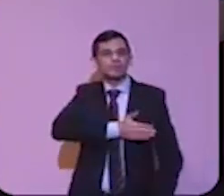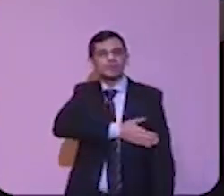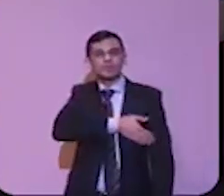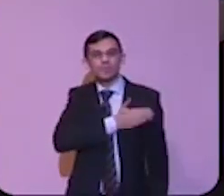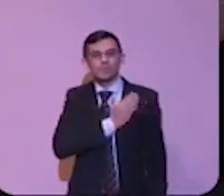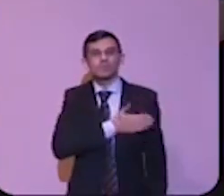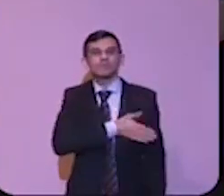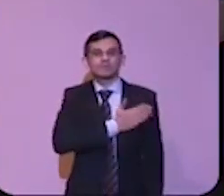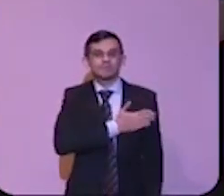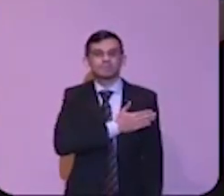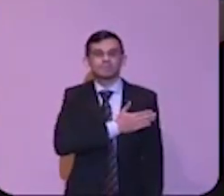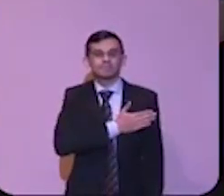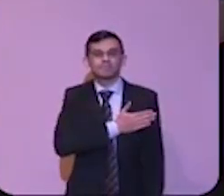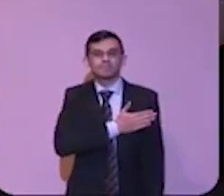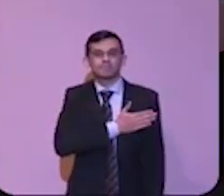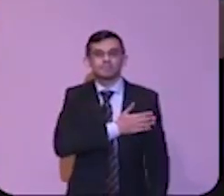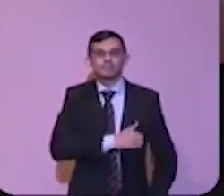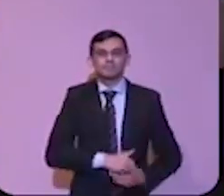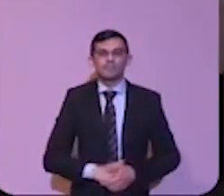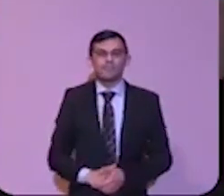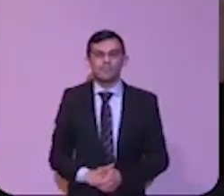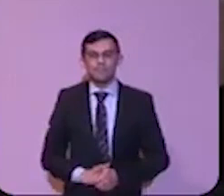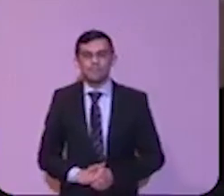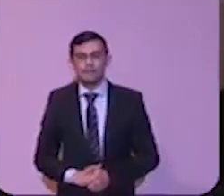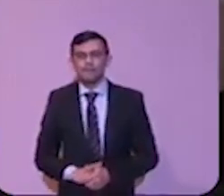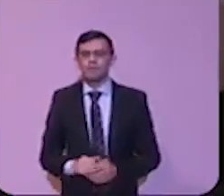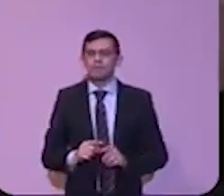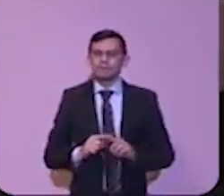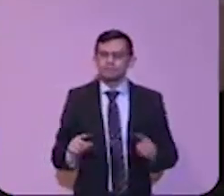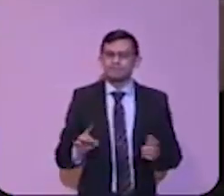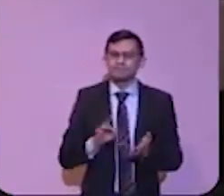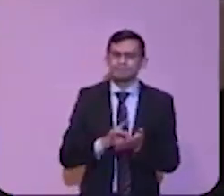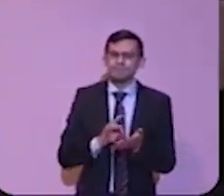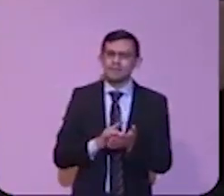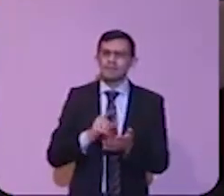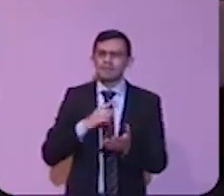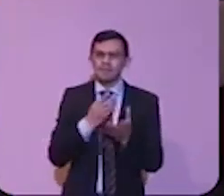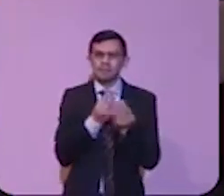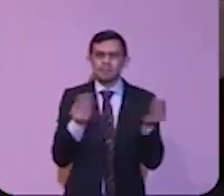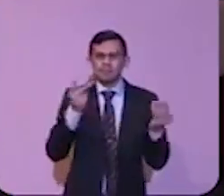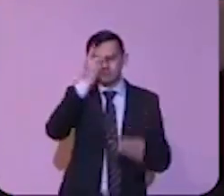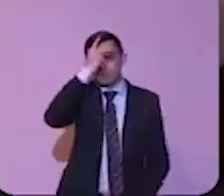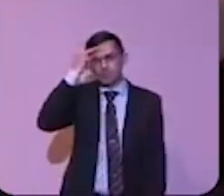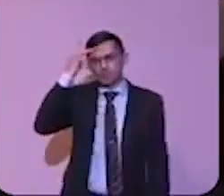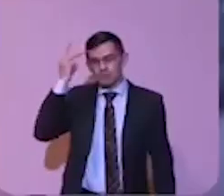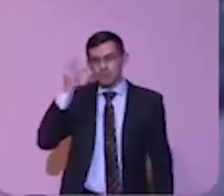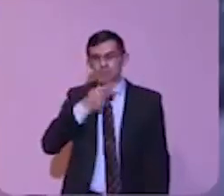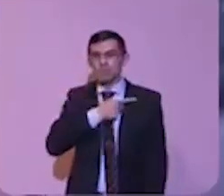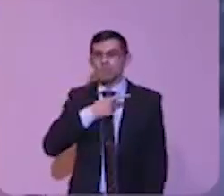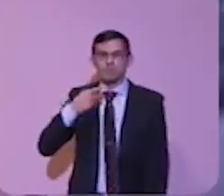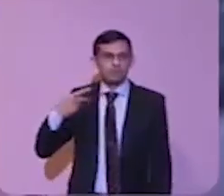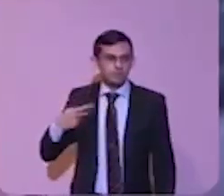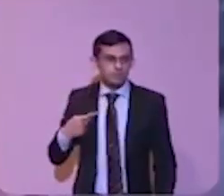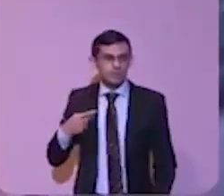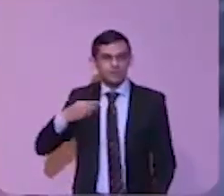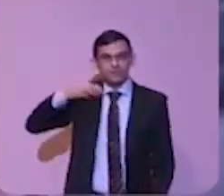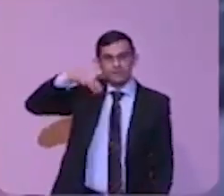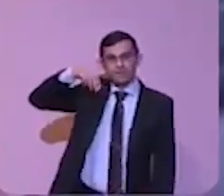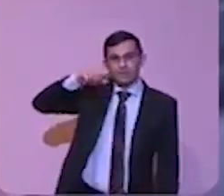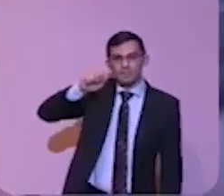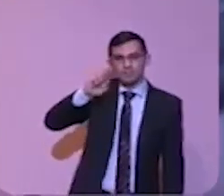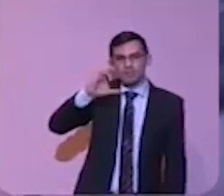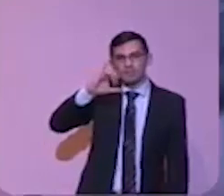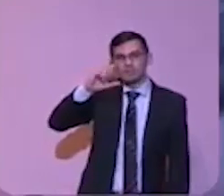nosso coração. E é interessante porque muitos de nós, está aqui o pastor Marcílio que não me deixa mentir, a Thalita